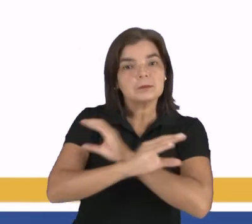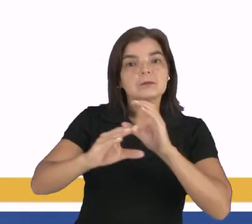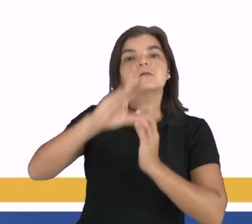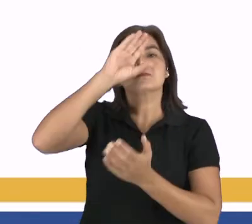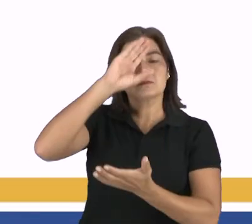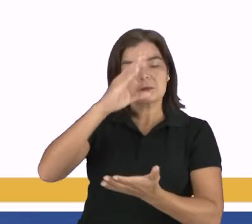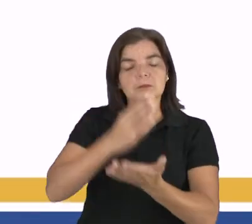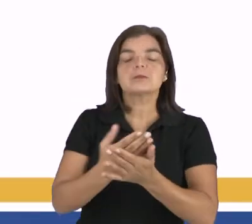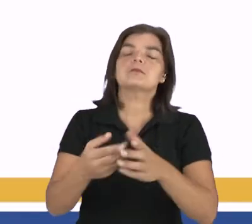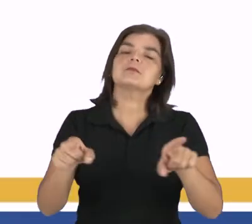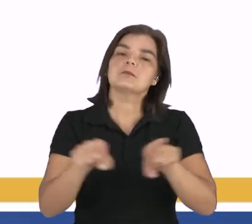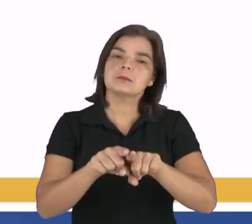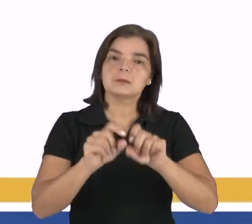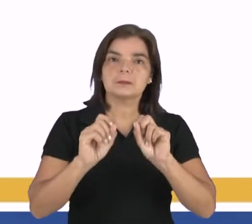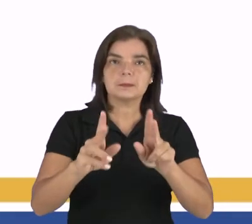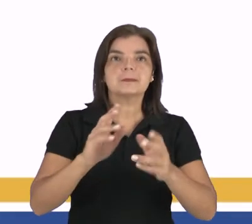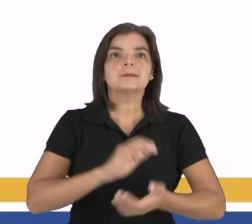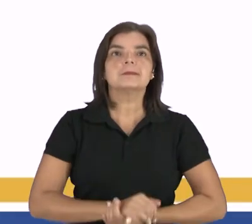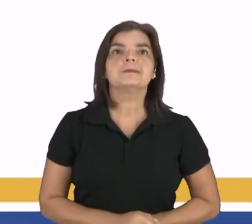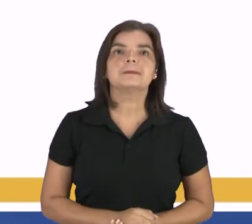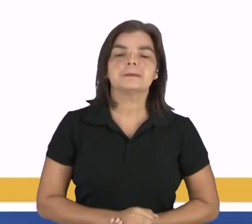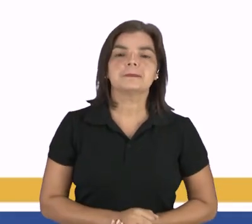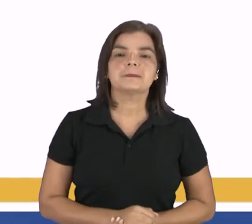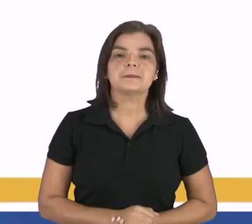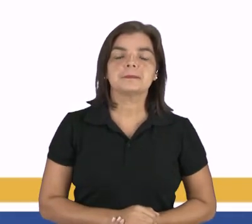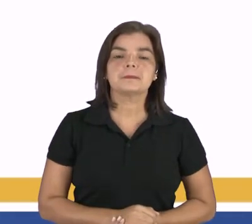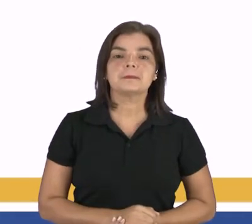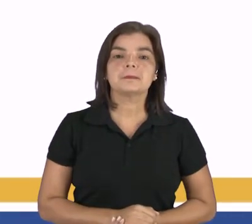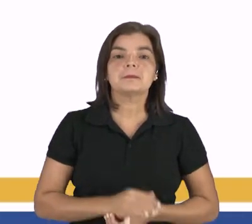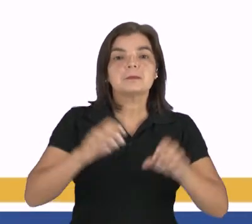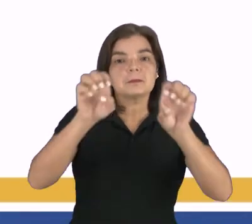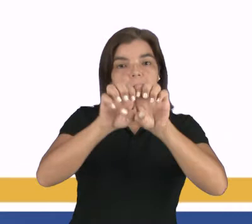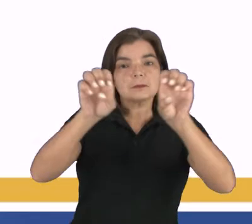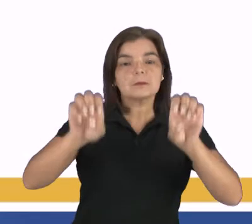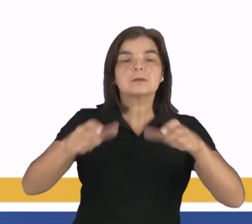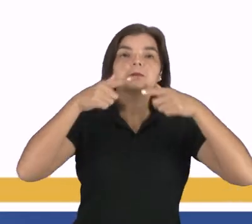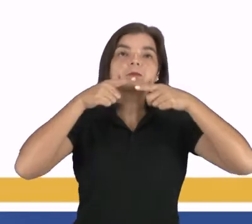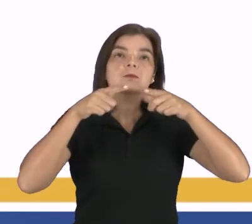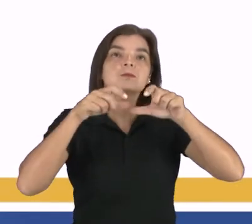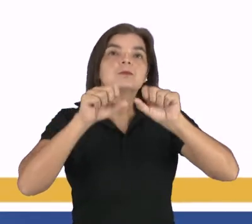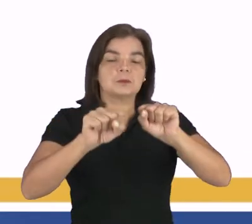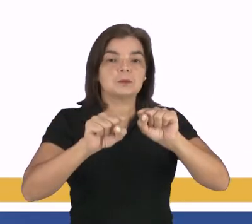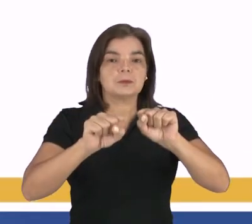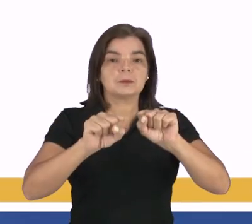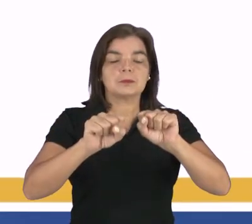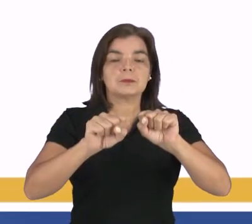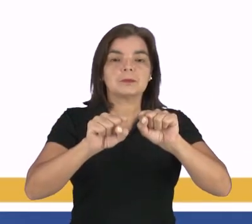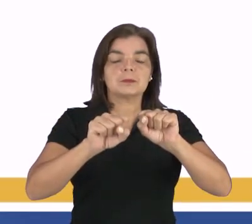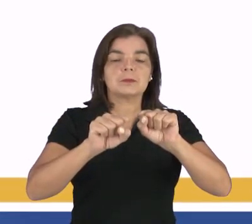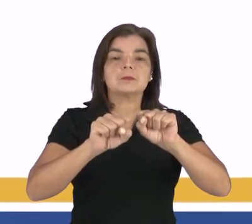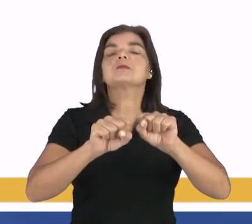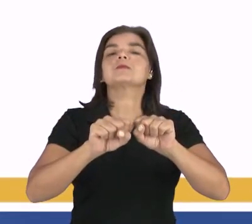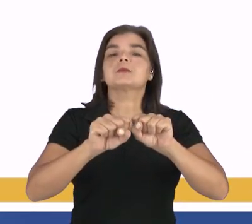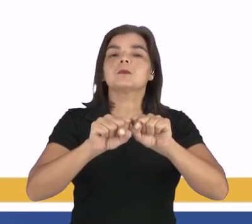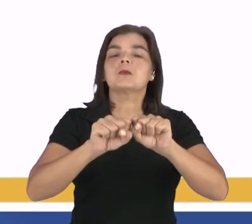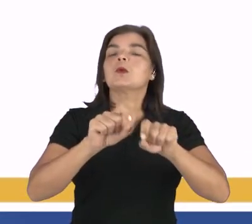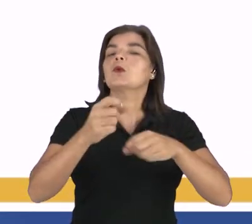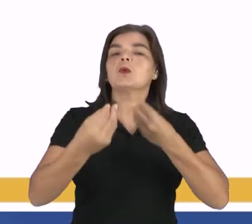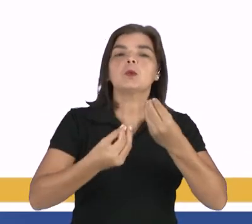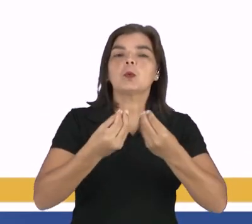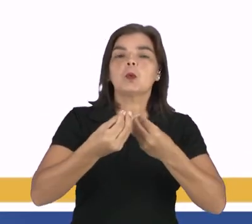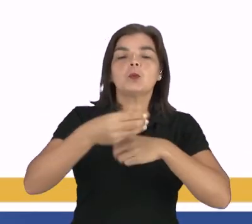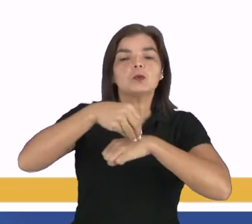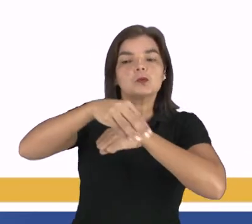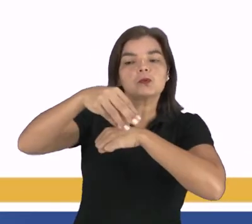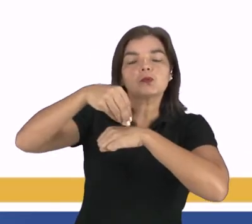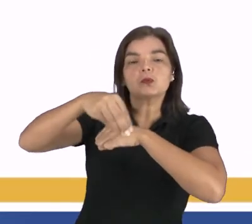credibilidade também, ok? Então, a estrutura linguística, a questão da